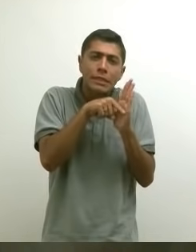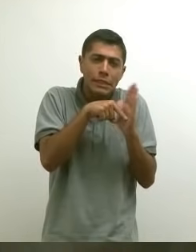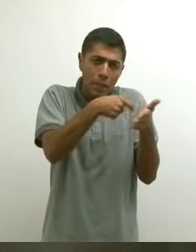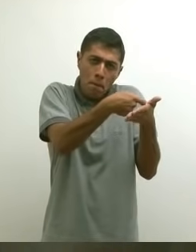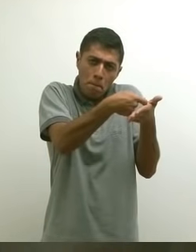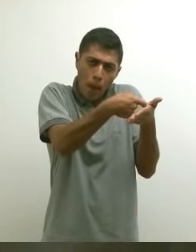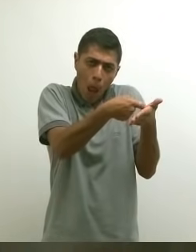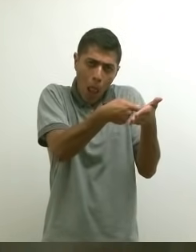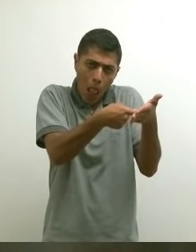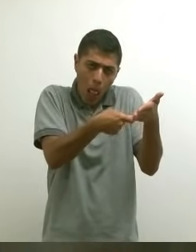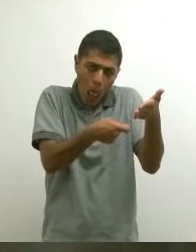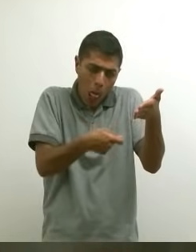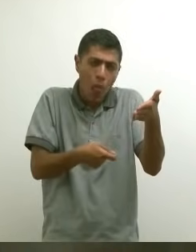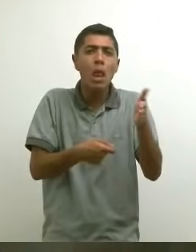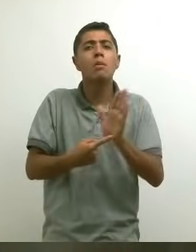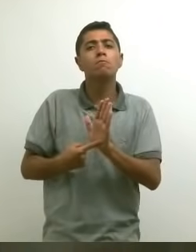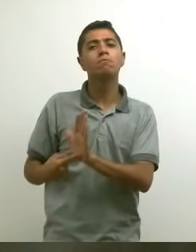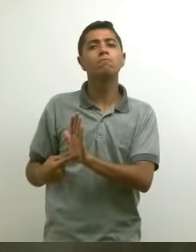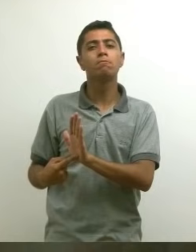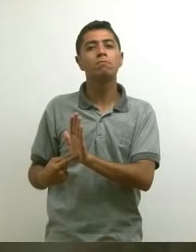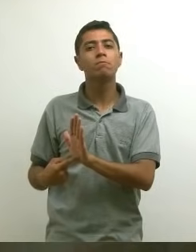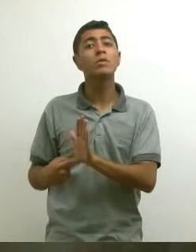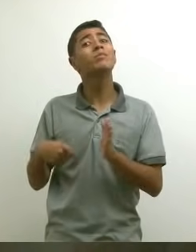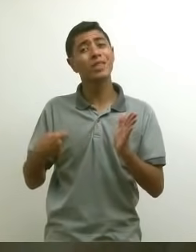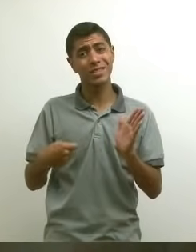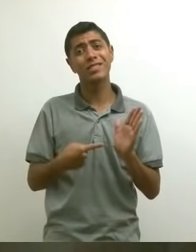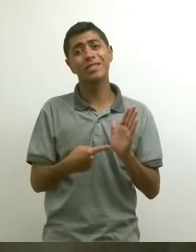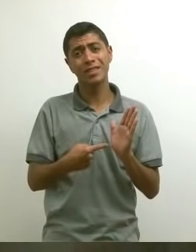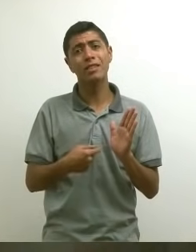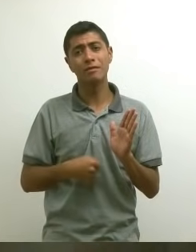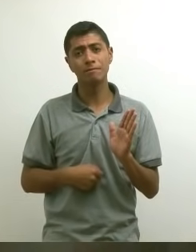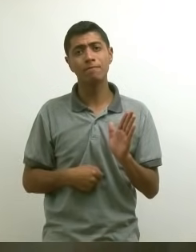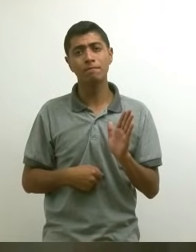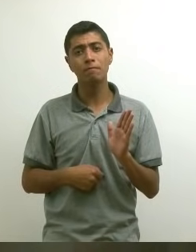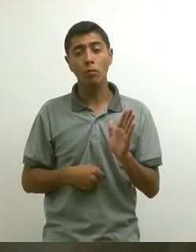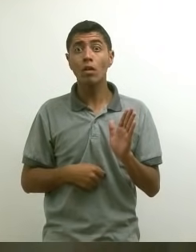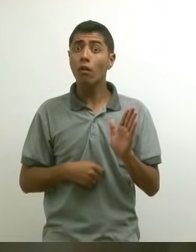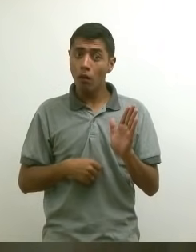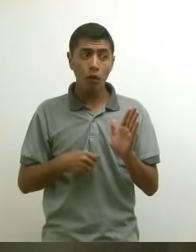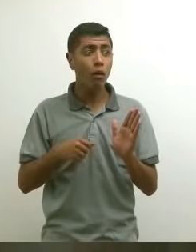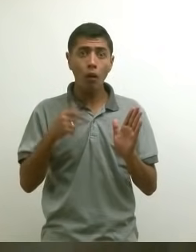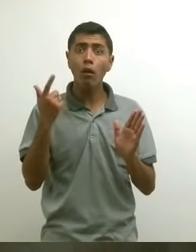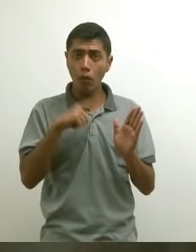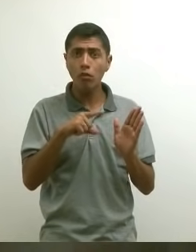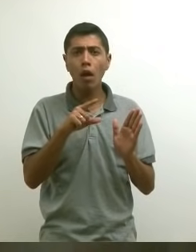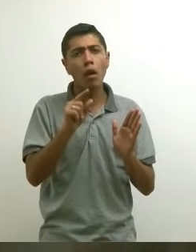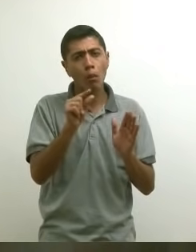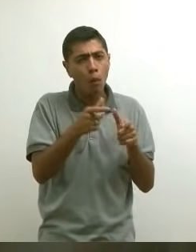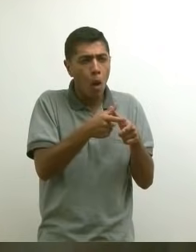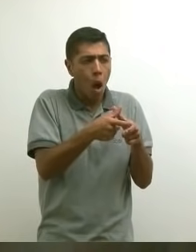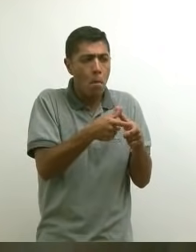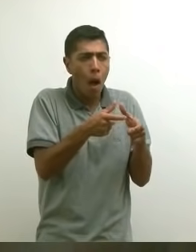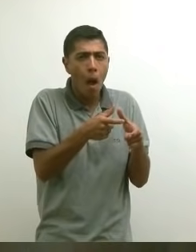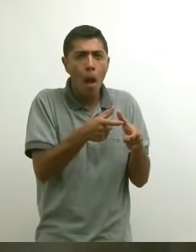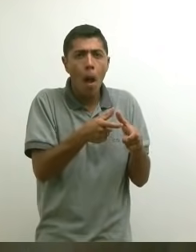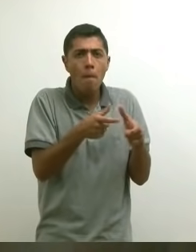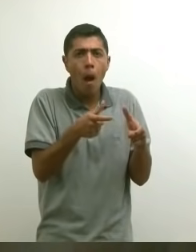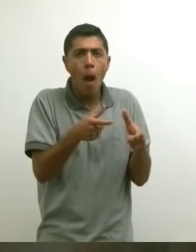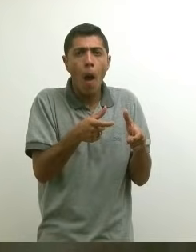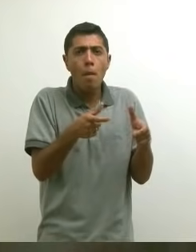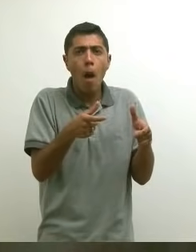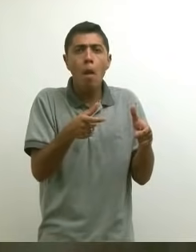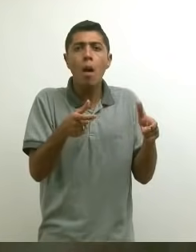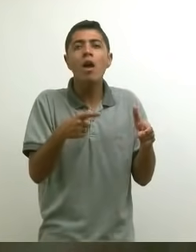mas está crescendo cada vez mais é nessa área que eu tô coordenando gum da